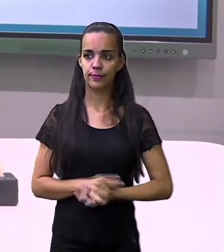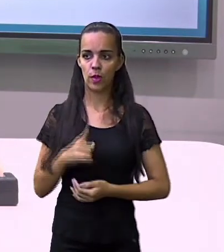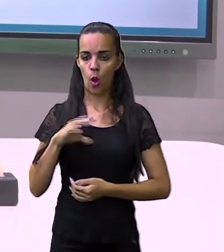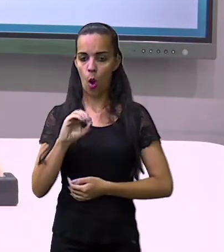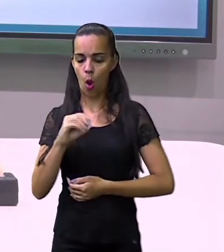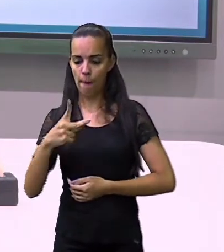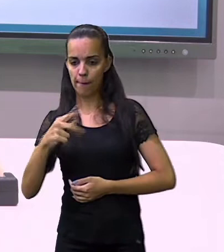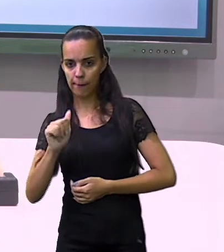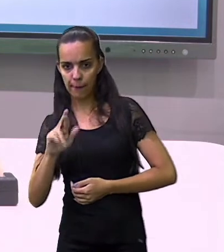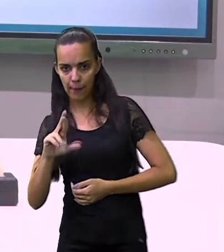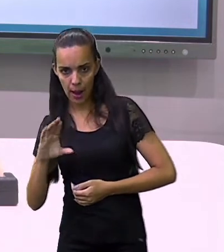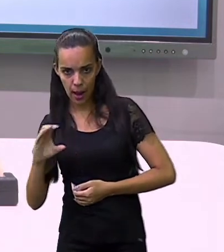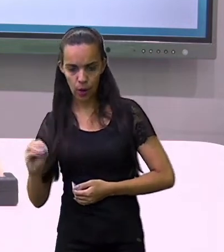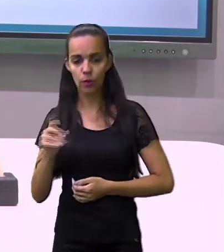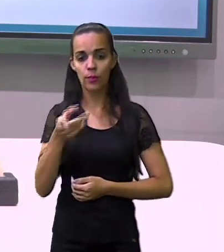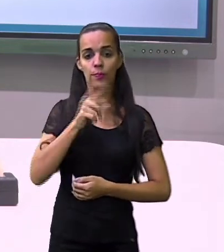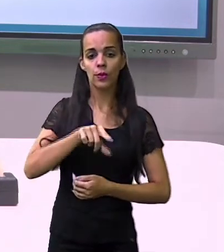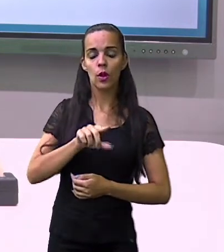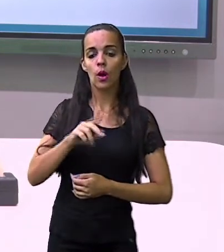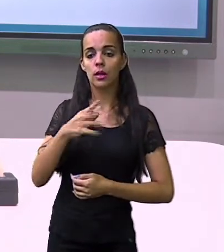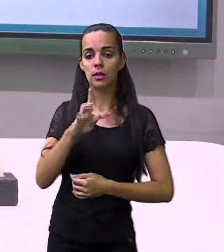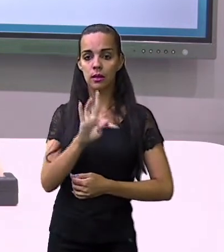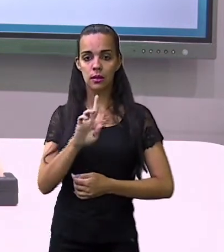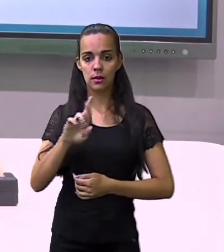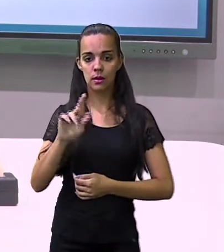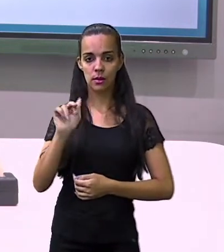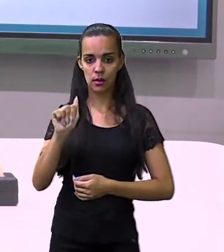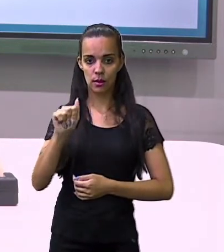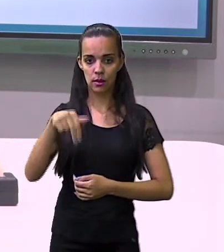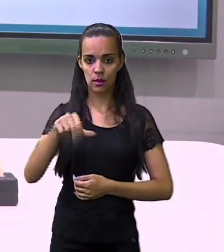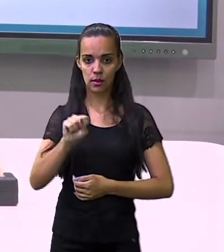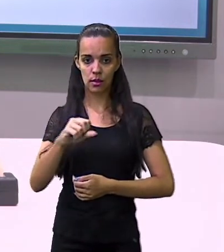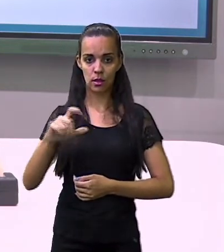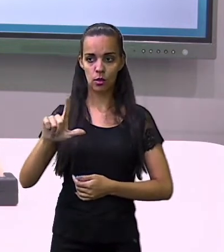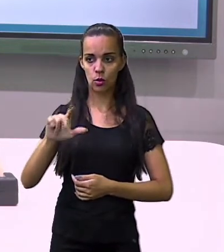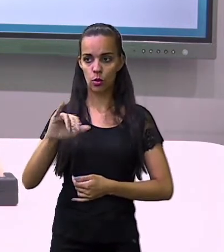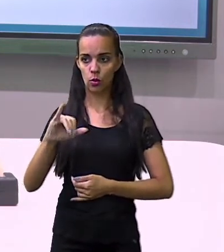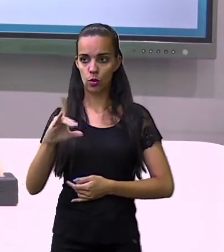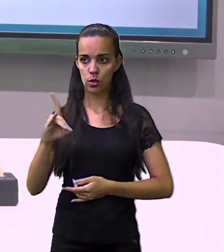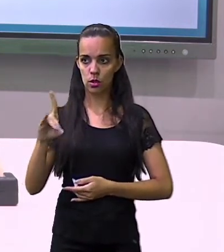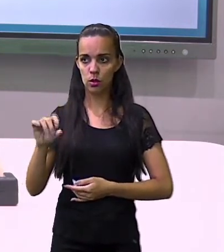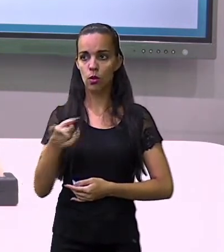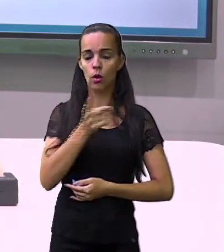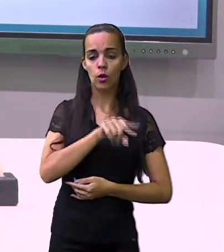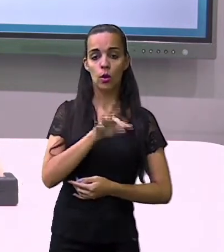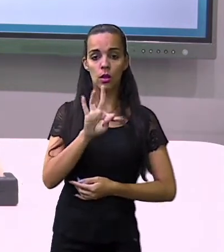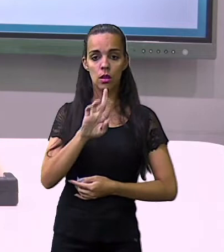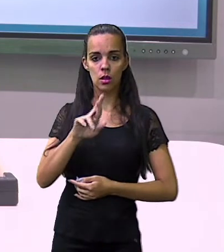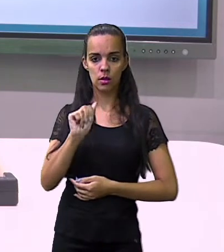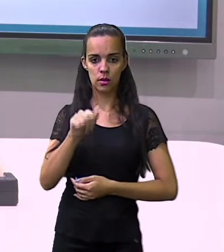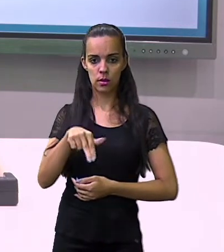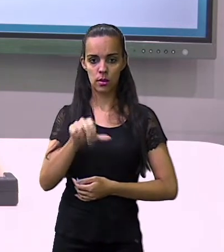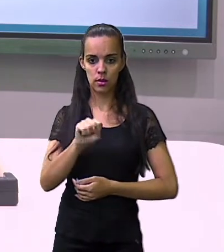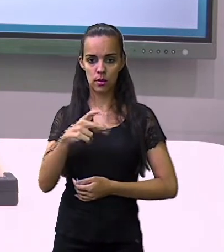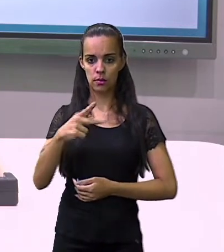um corpo translúcido e um corpo transparente, tá bom?